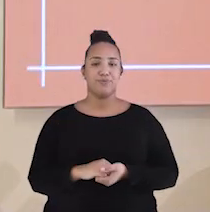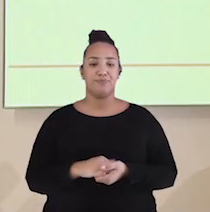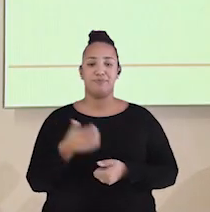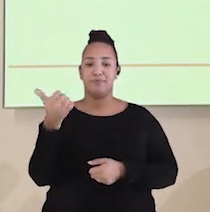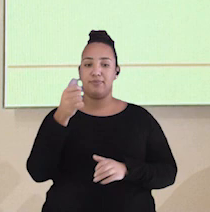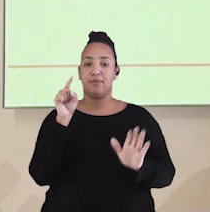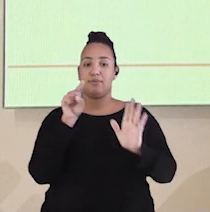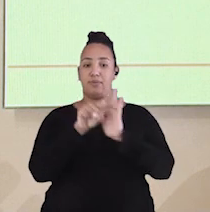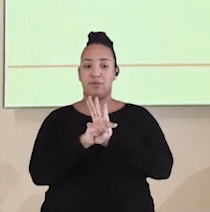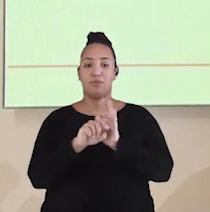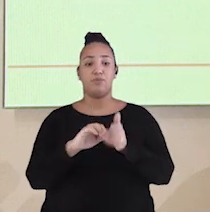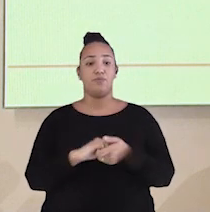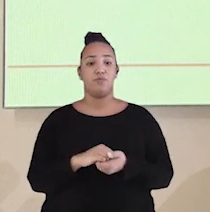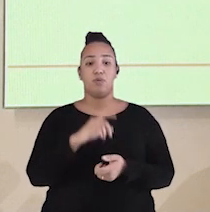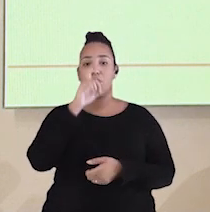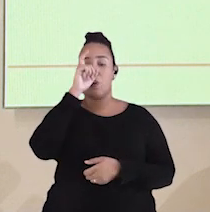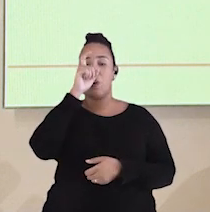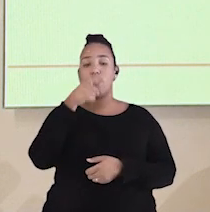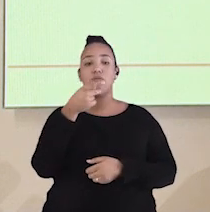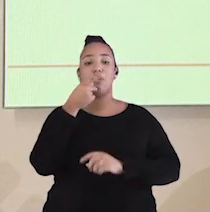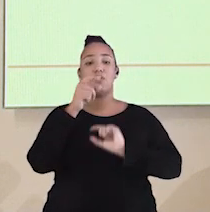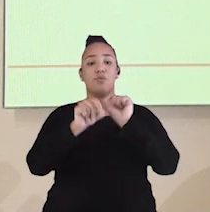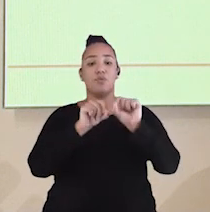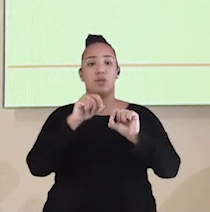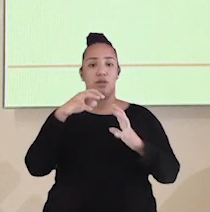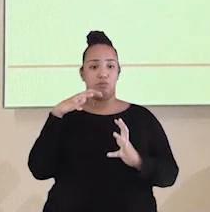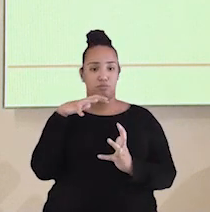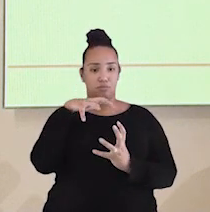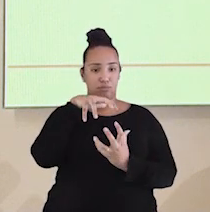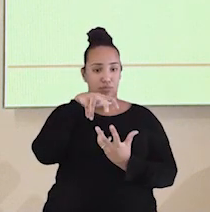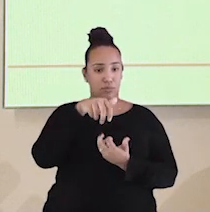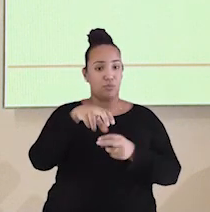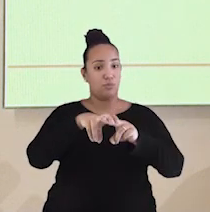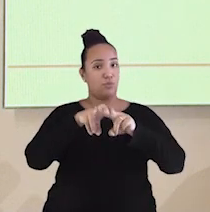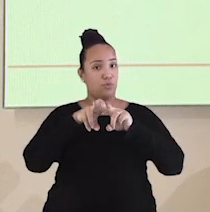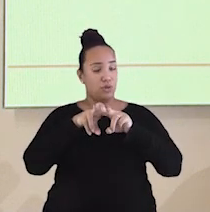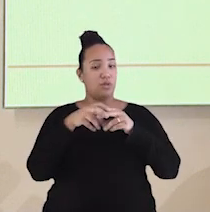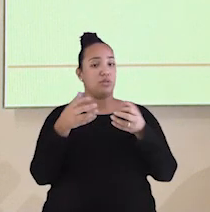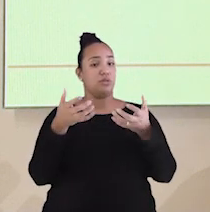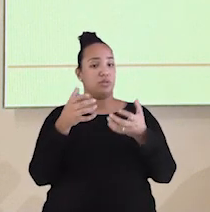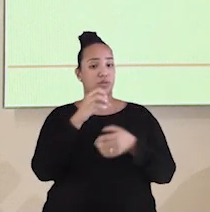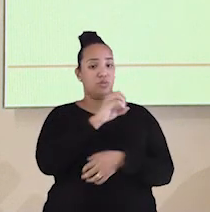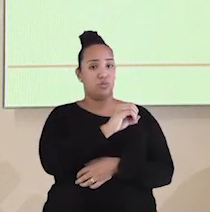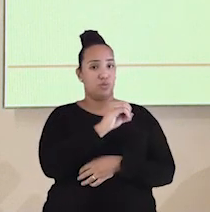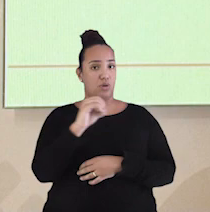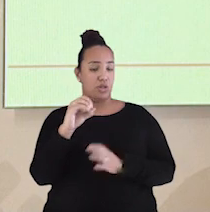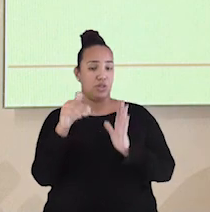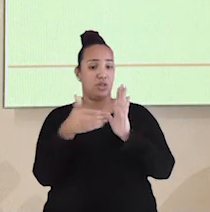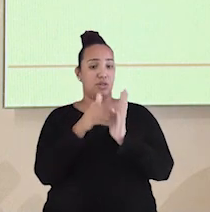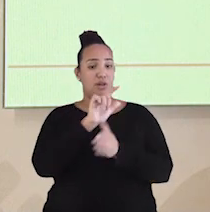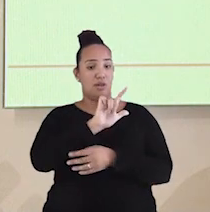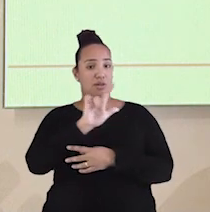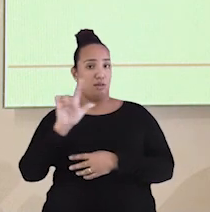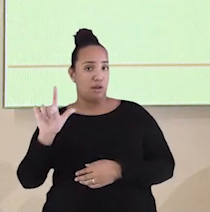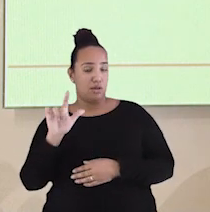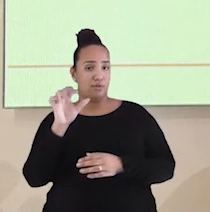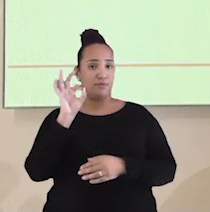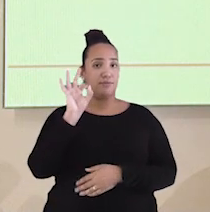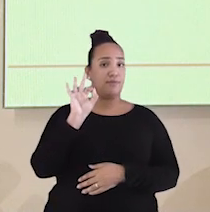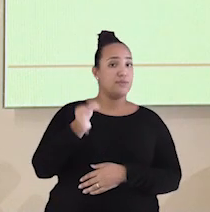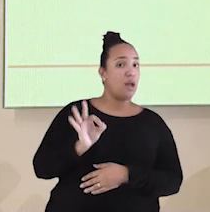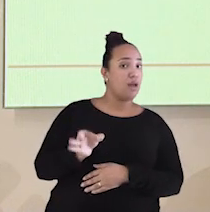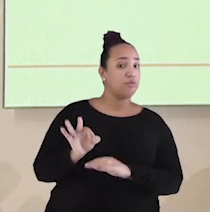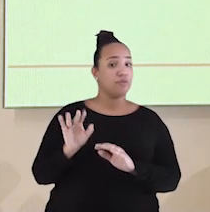Questão 1. Colombo afirmava que a Terra é uma esfera e por isso resolveu navegar do oeste para chegar ao